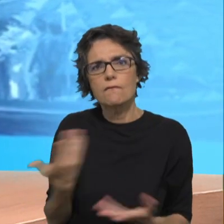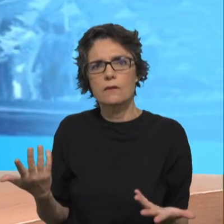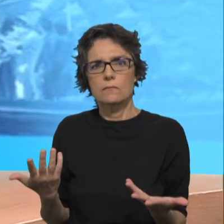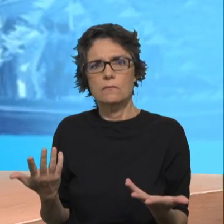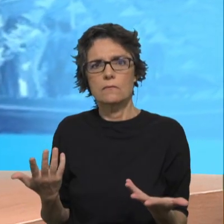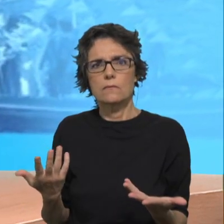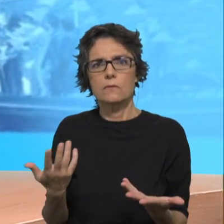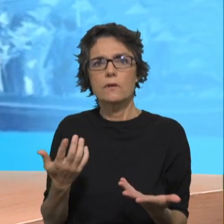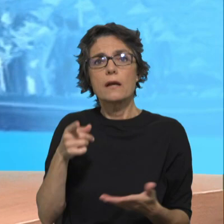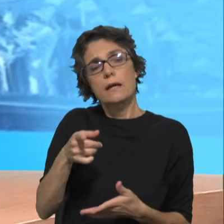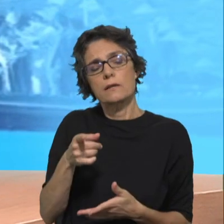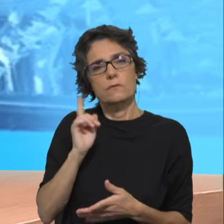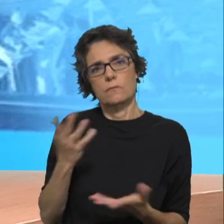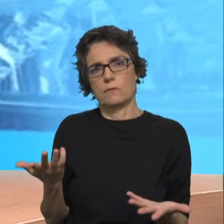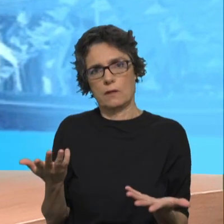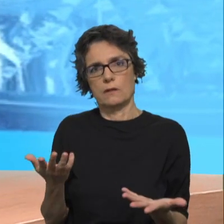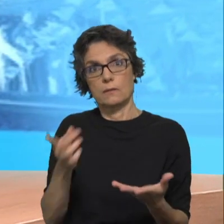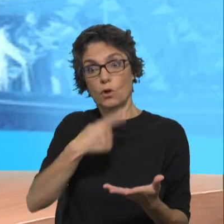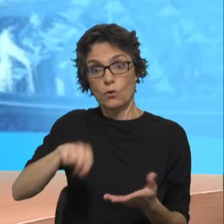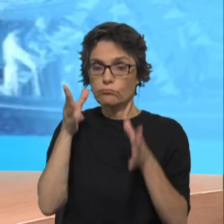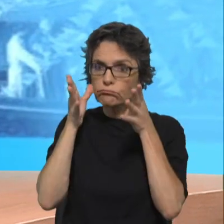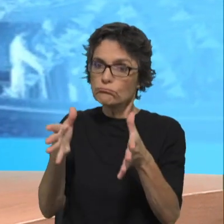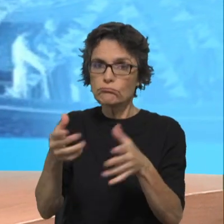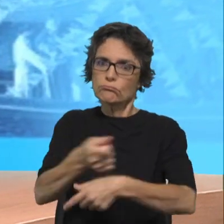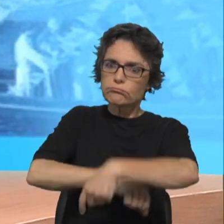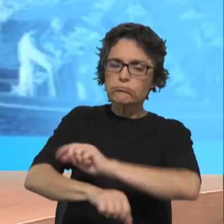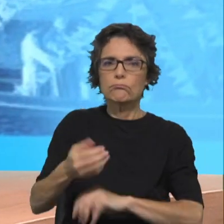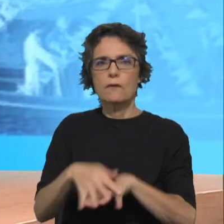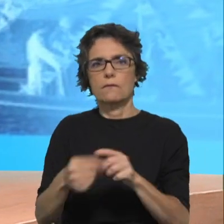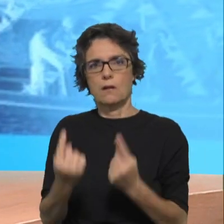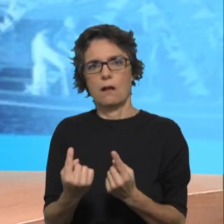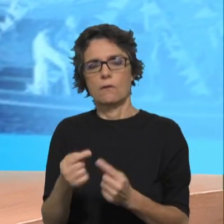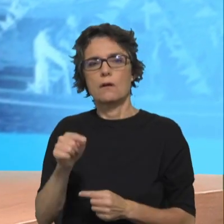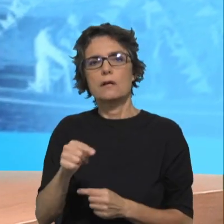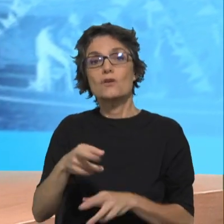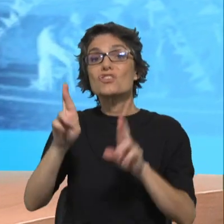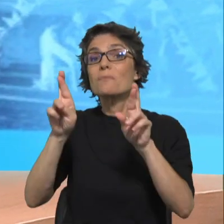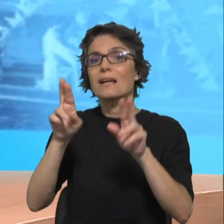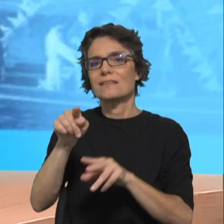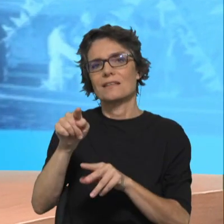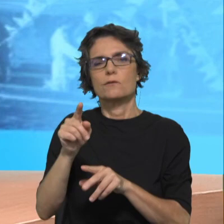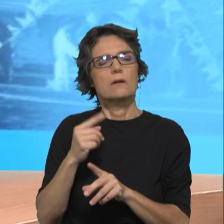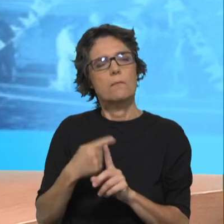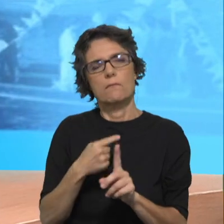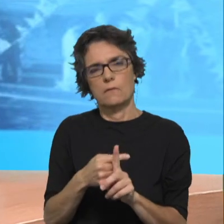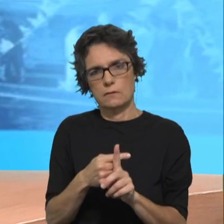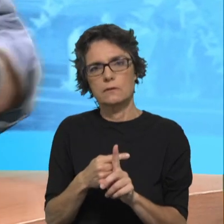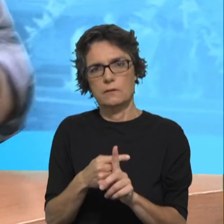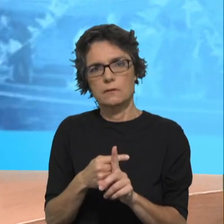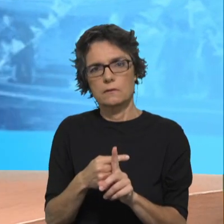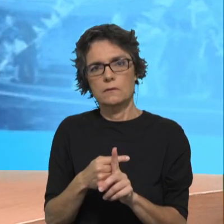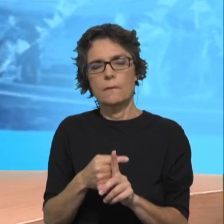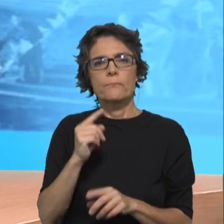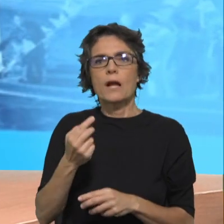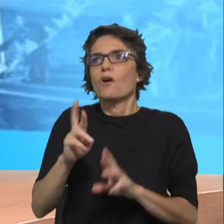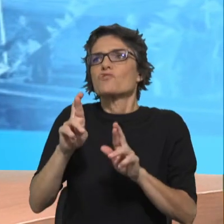nós a entendemos e por isso em causa. Portanto, o sinal da esperança é um sinal muito positivo. Se o entendermos não como uma esperança